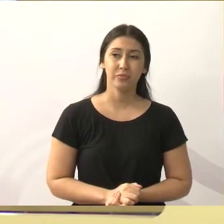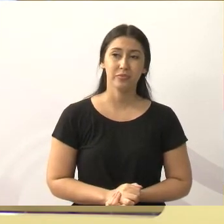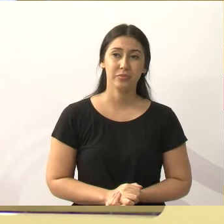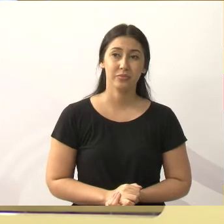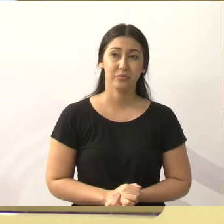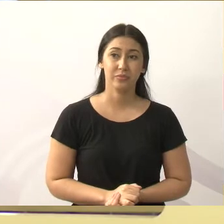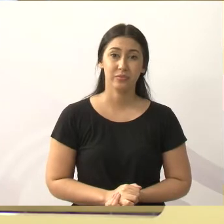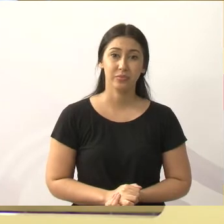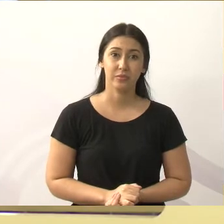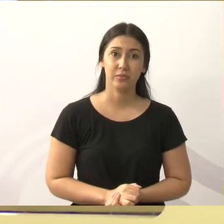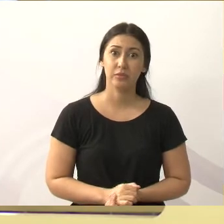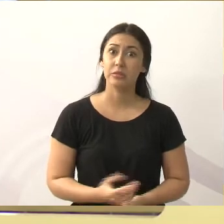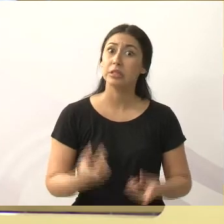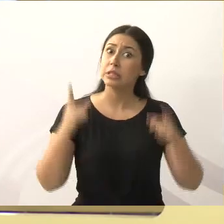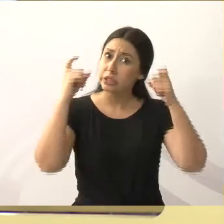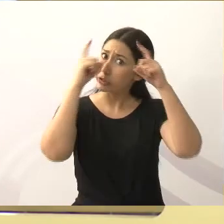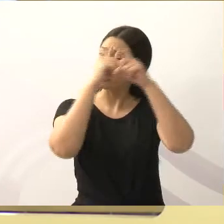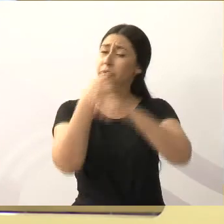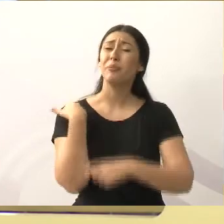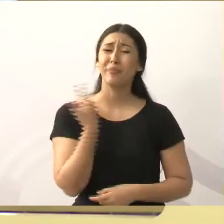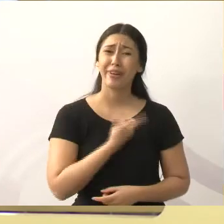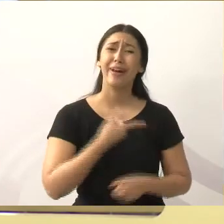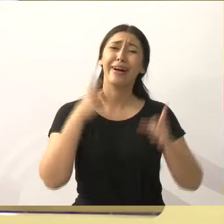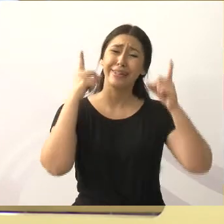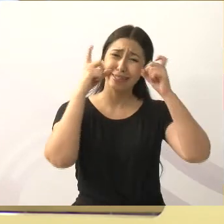Isto é muito difícil para nós.